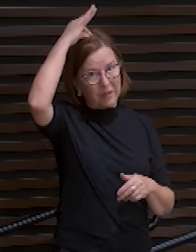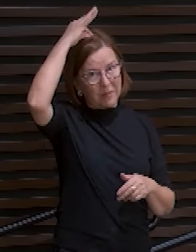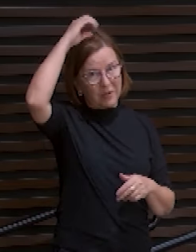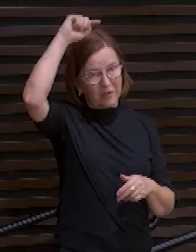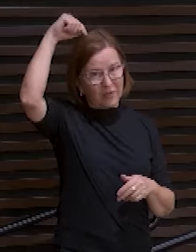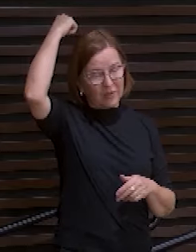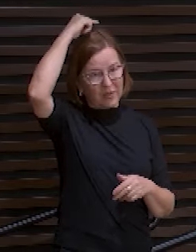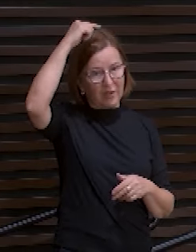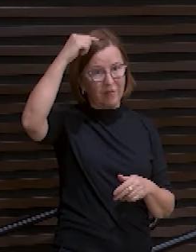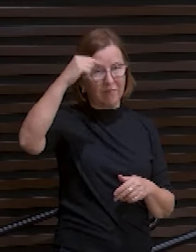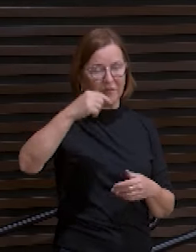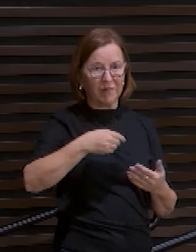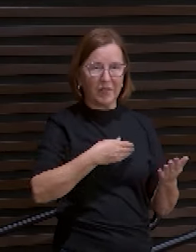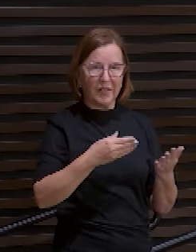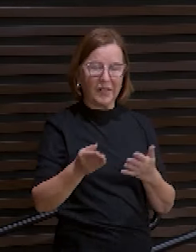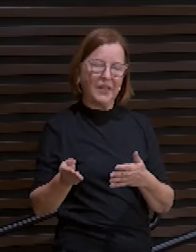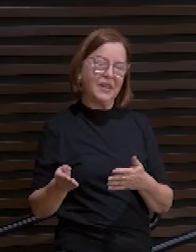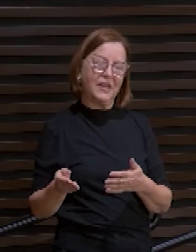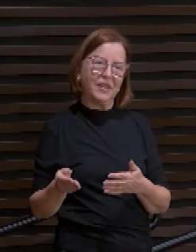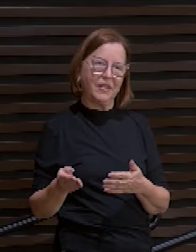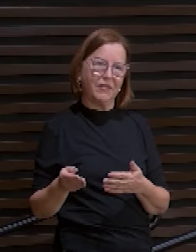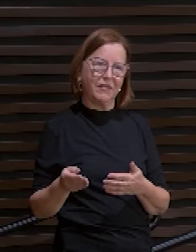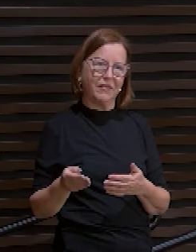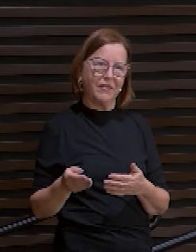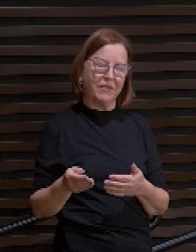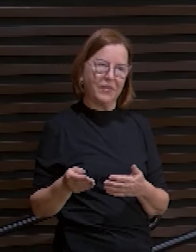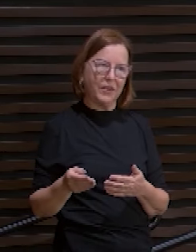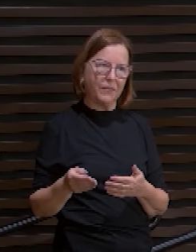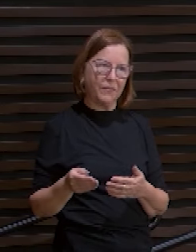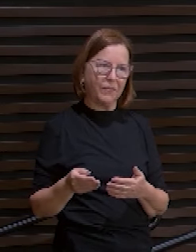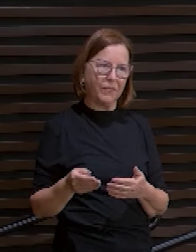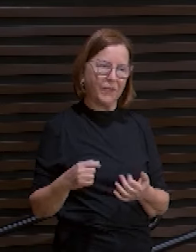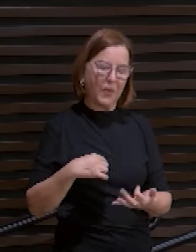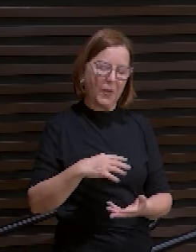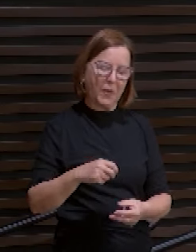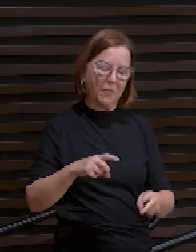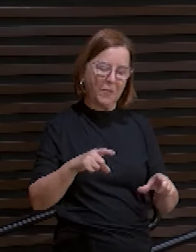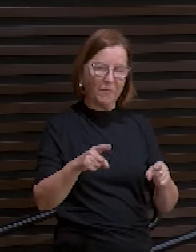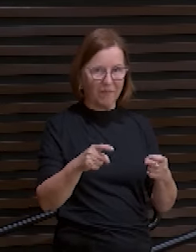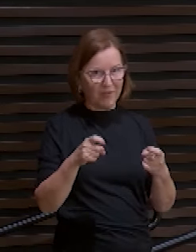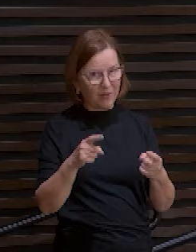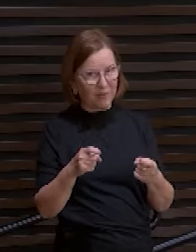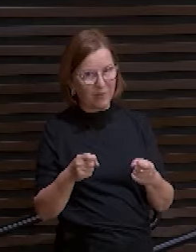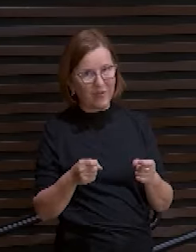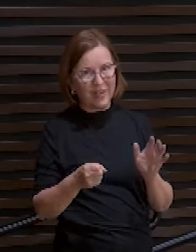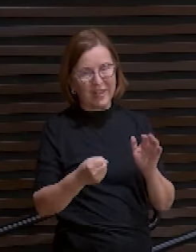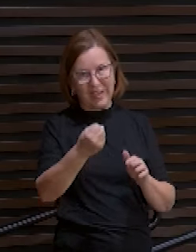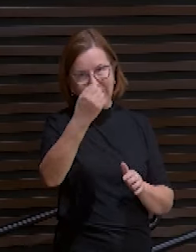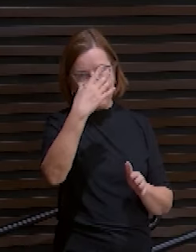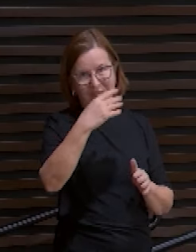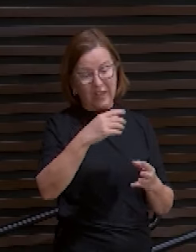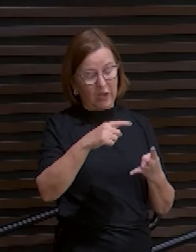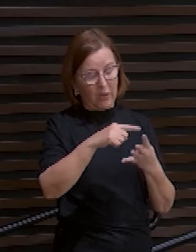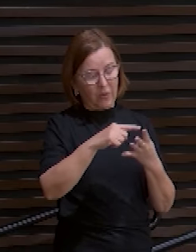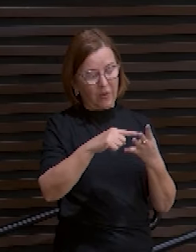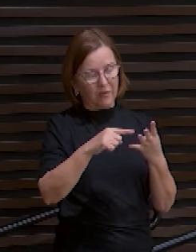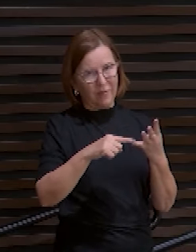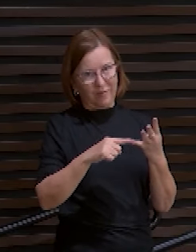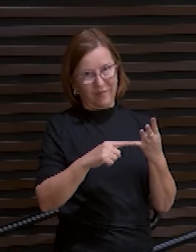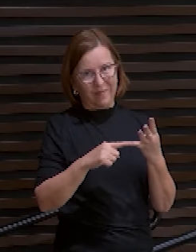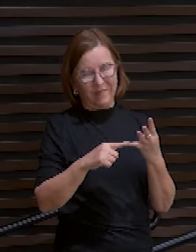agricultura e nos revela quatro formas que o espírito opera